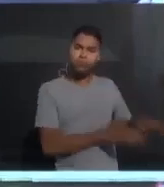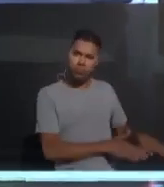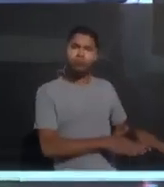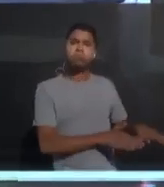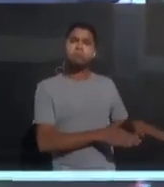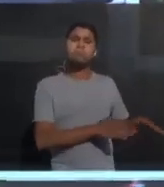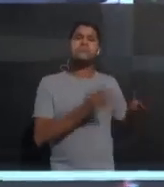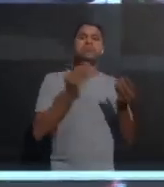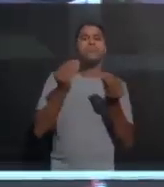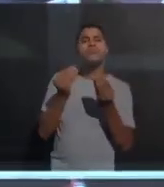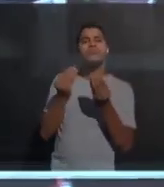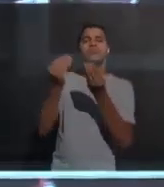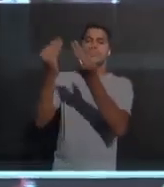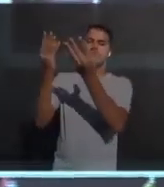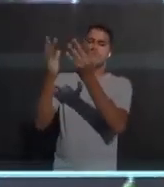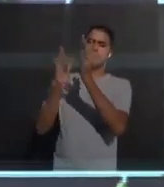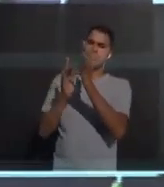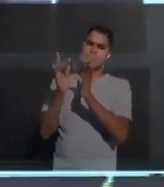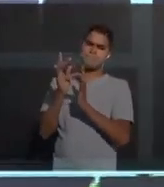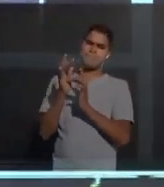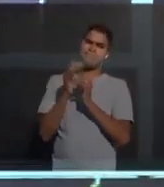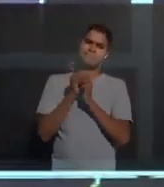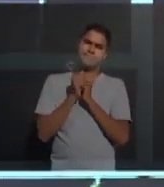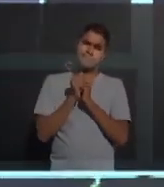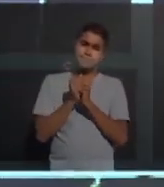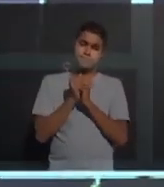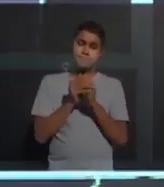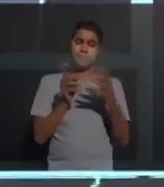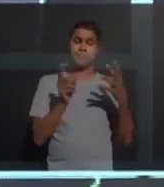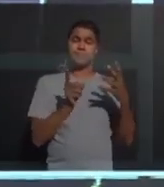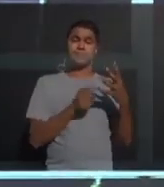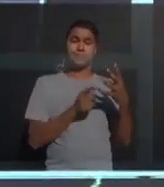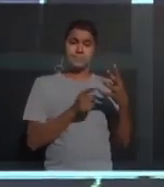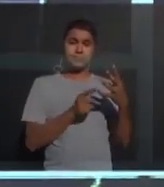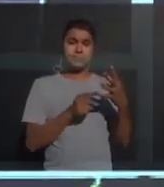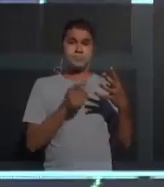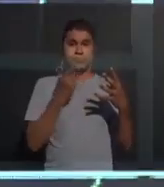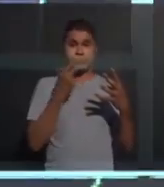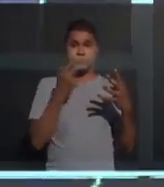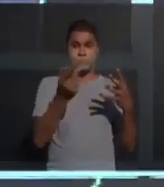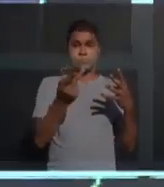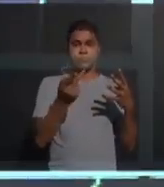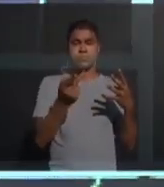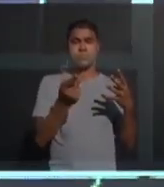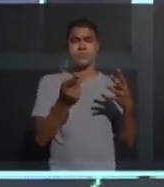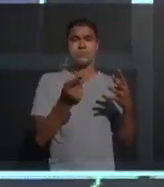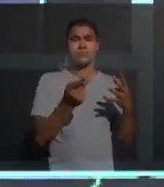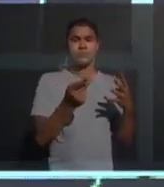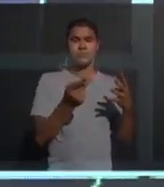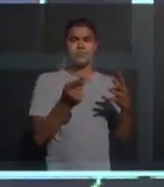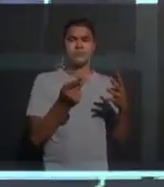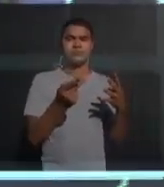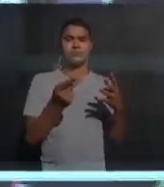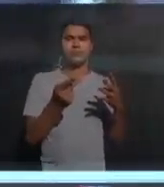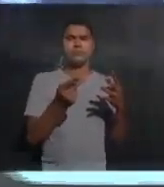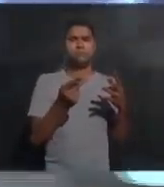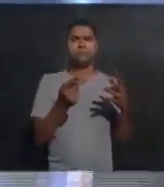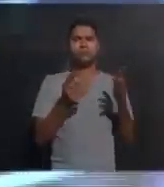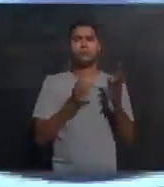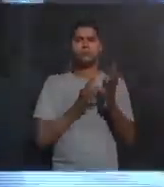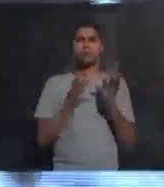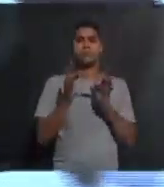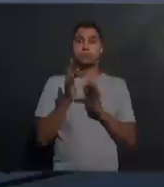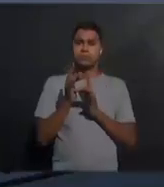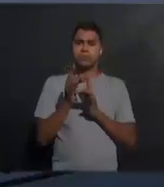e entregue nas mãos de jesus amém ea quarta coisa que eu quero dizer é que jesus ali